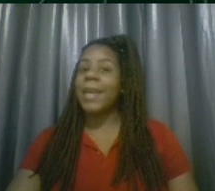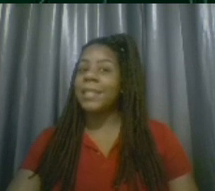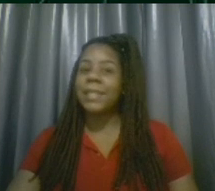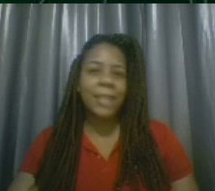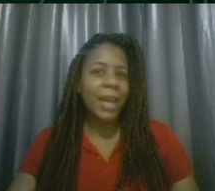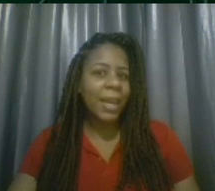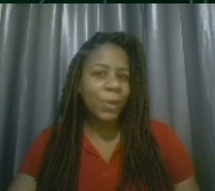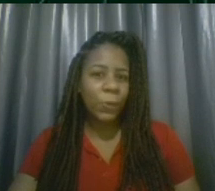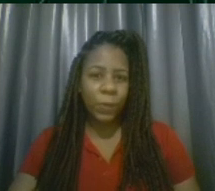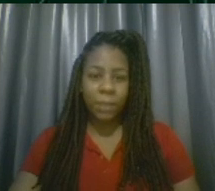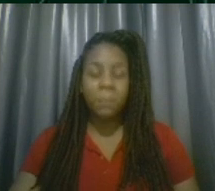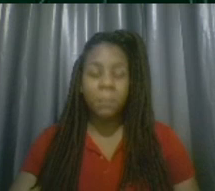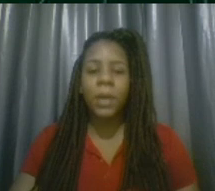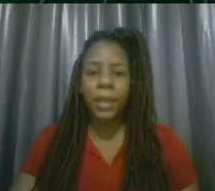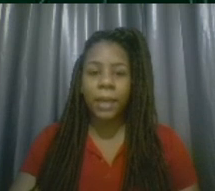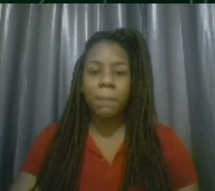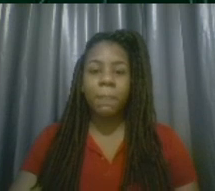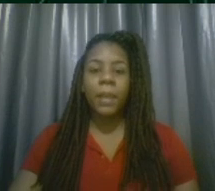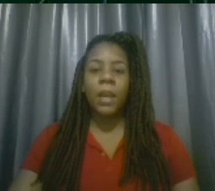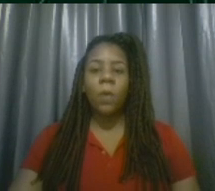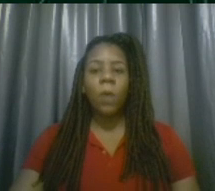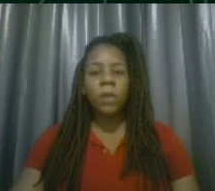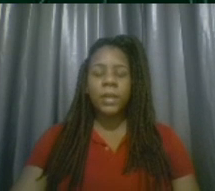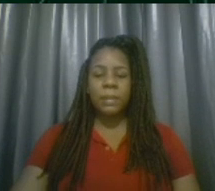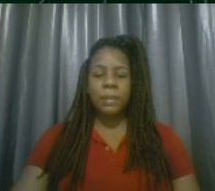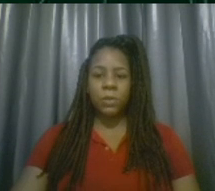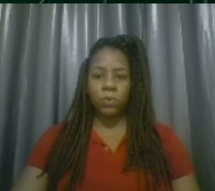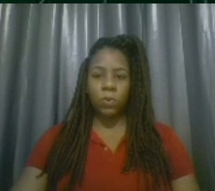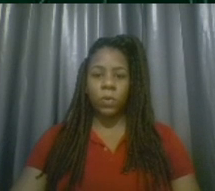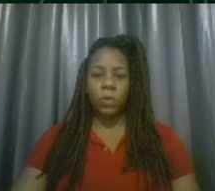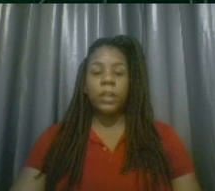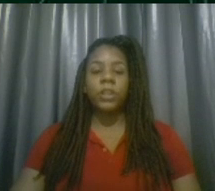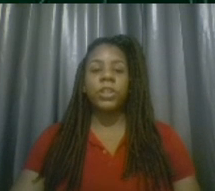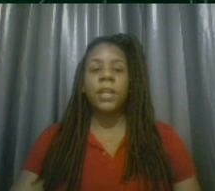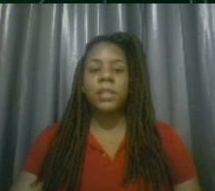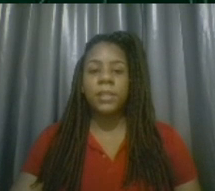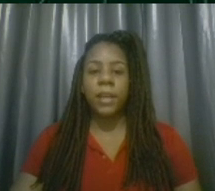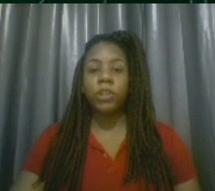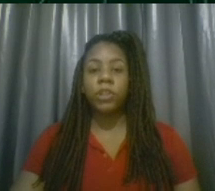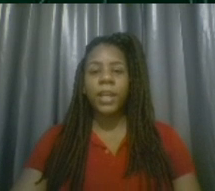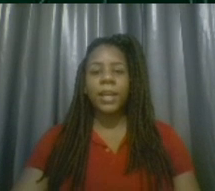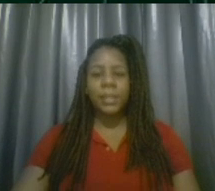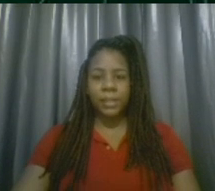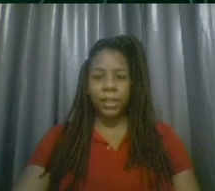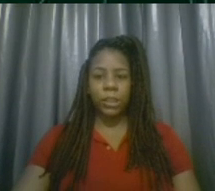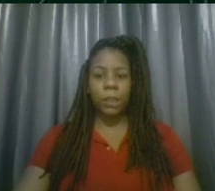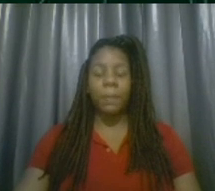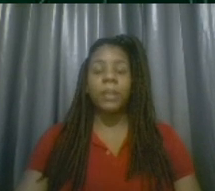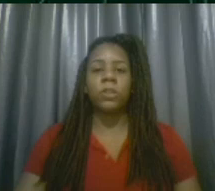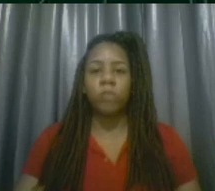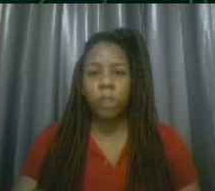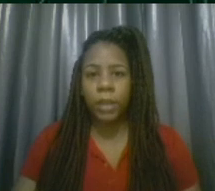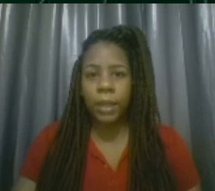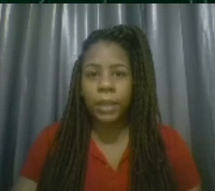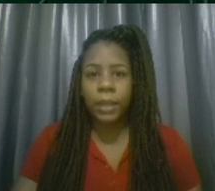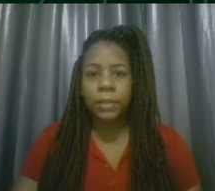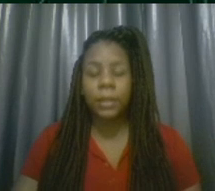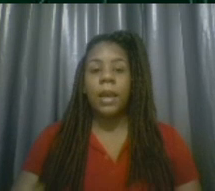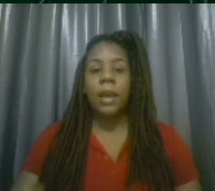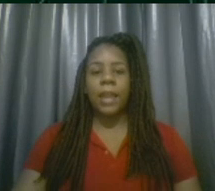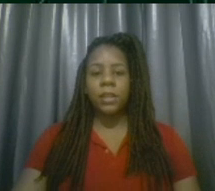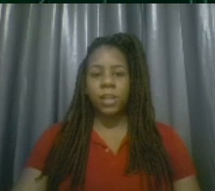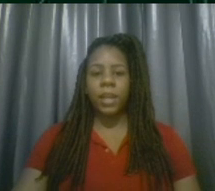é sem o i. Por quê? Quando essa pessoa está dizendo chega a sexta, mas não chega a